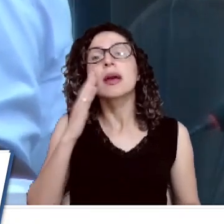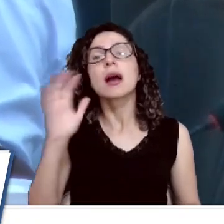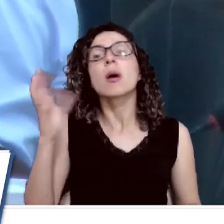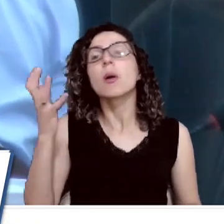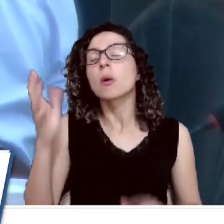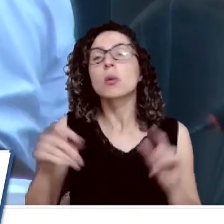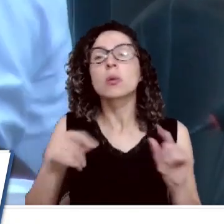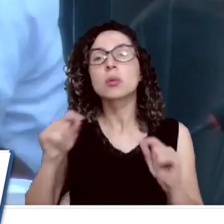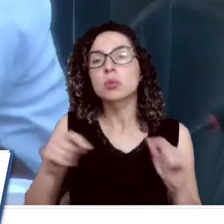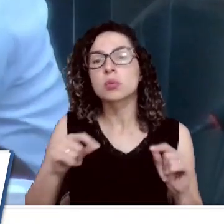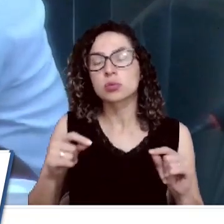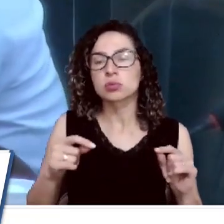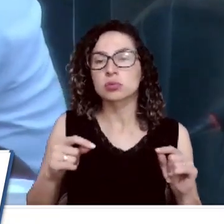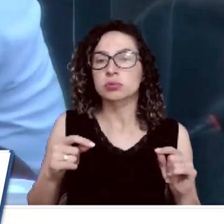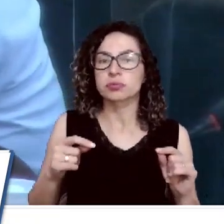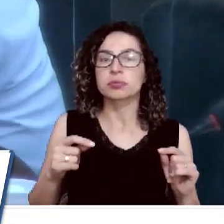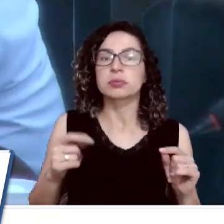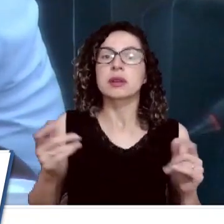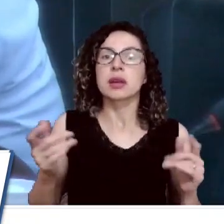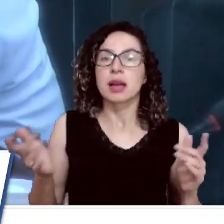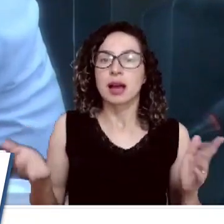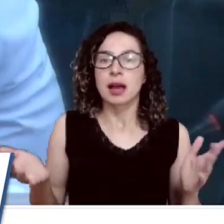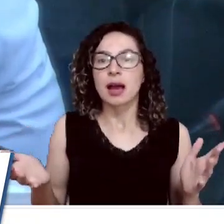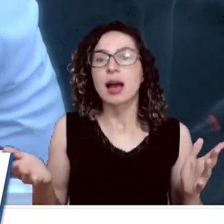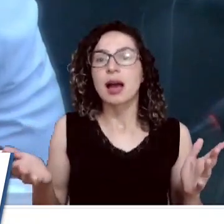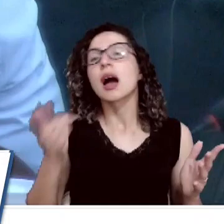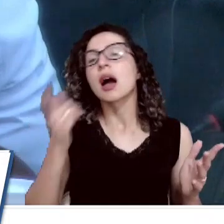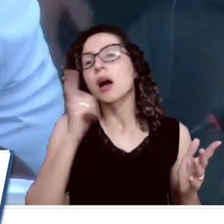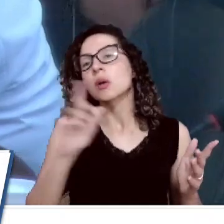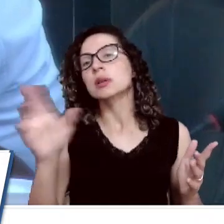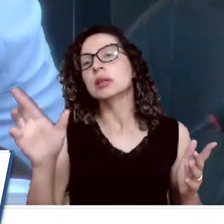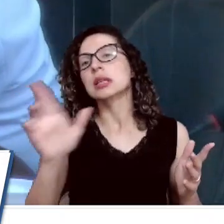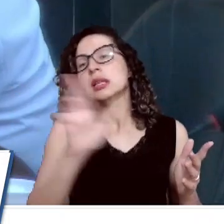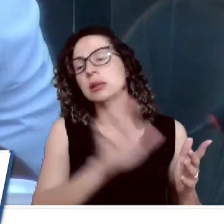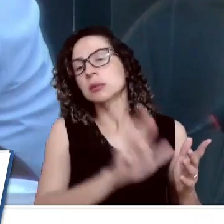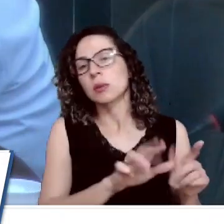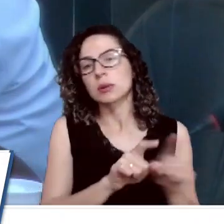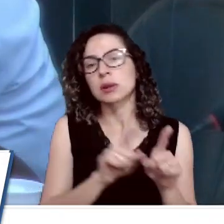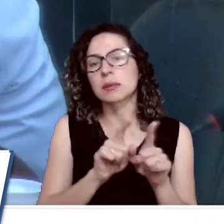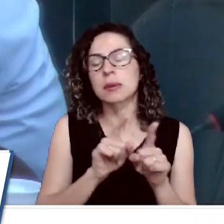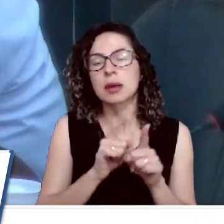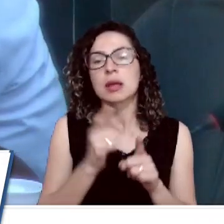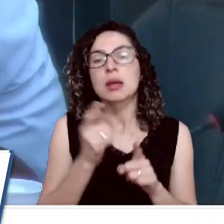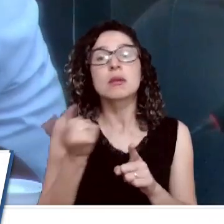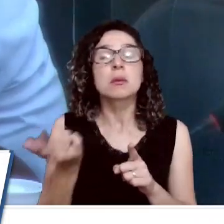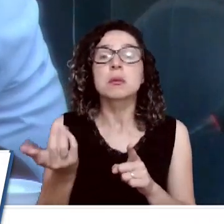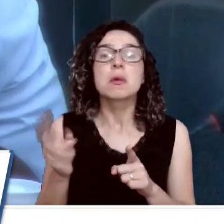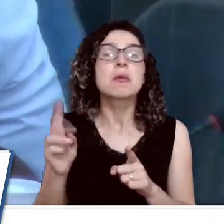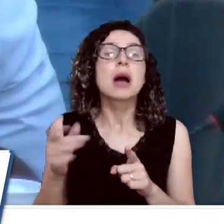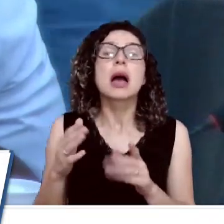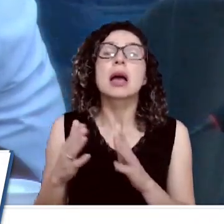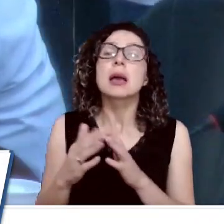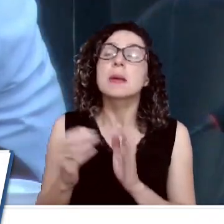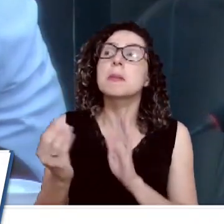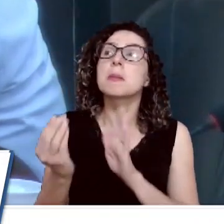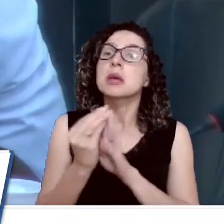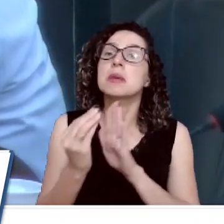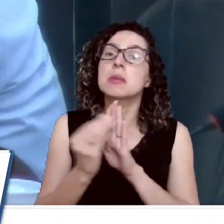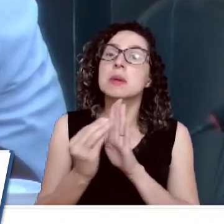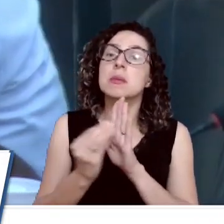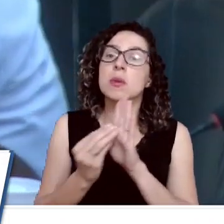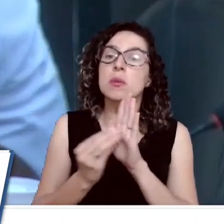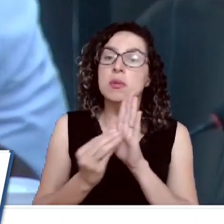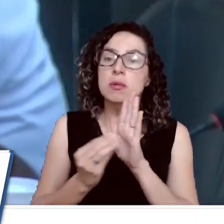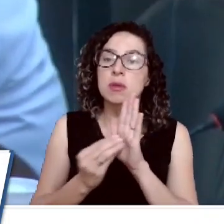né? Para dar uma resposta também, ou nós vamos ficar fazendo requerimento, mais requerimento e